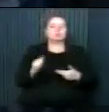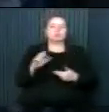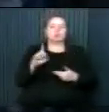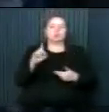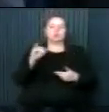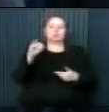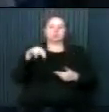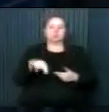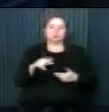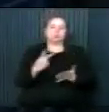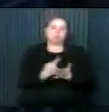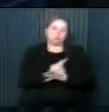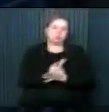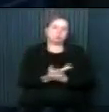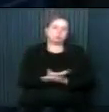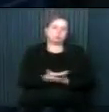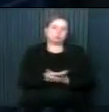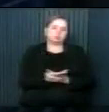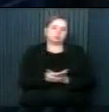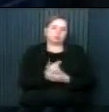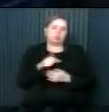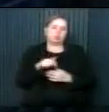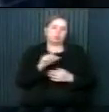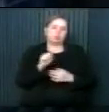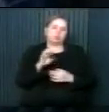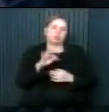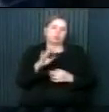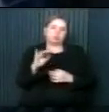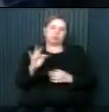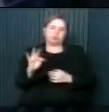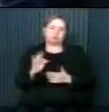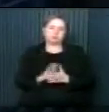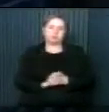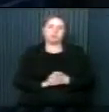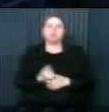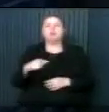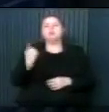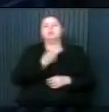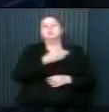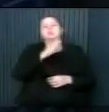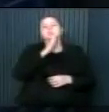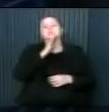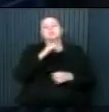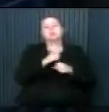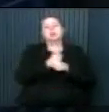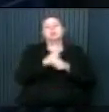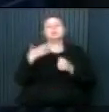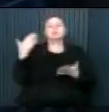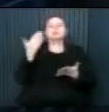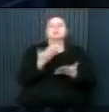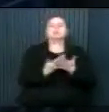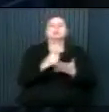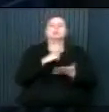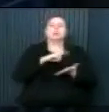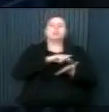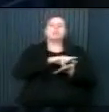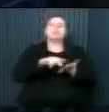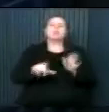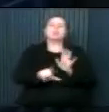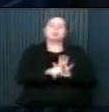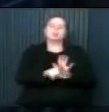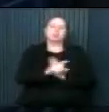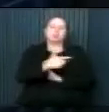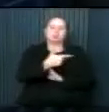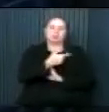de inconstitucionalidade perante este tribunal, esse egresso tribunal. E nós sabemos que ao longo dos anos nós tivemos várias leis, a lei